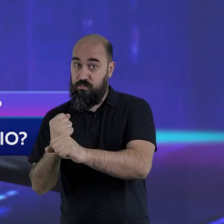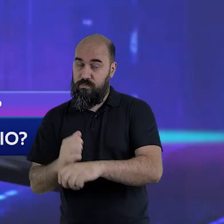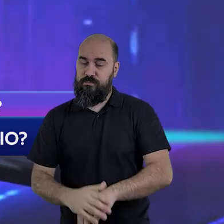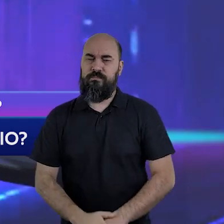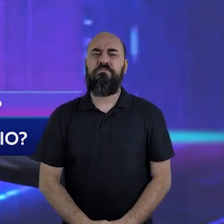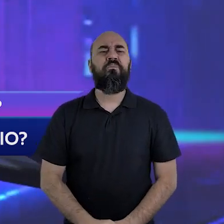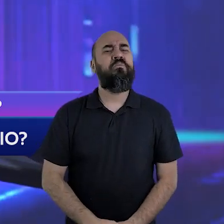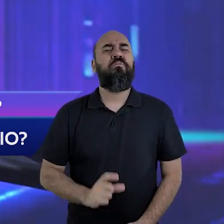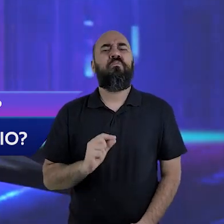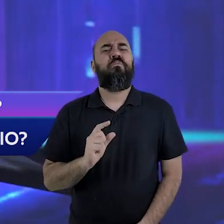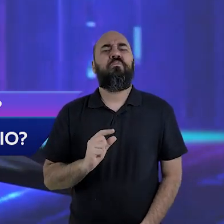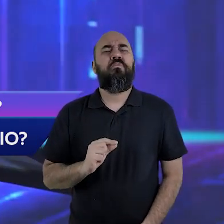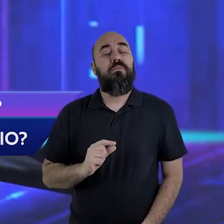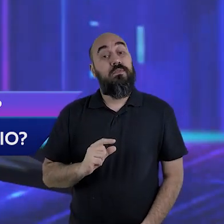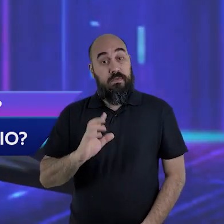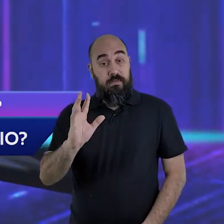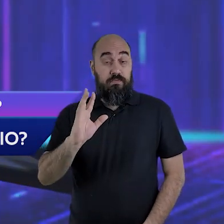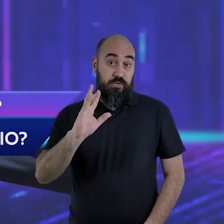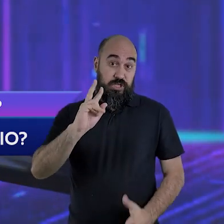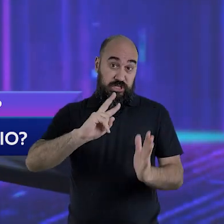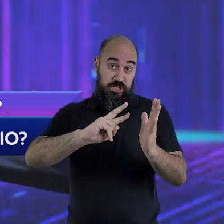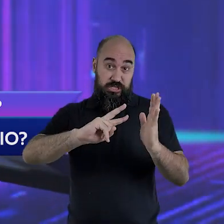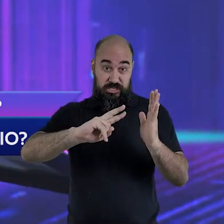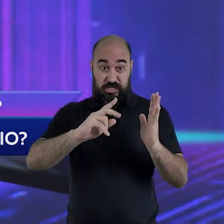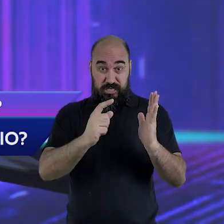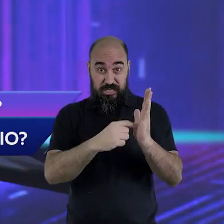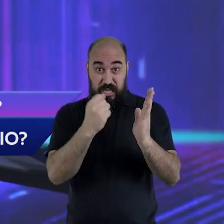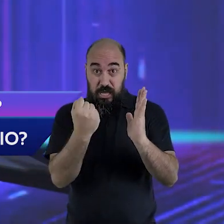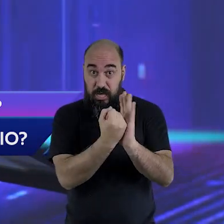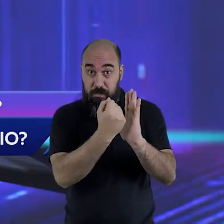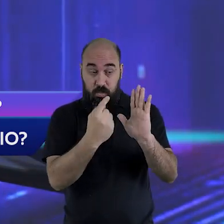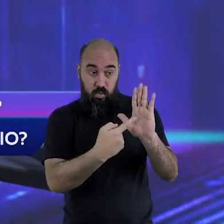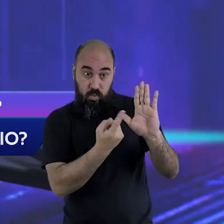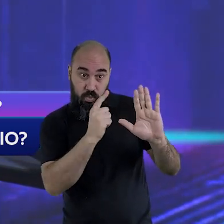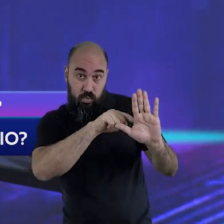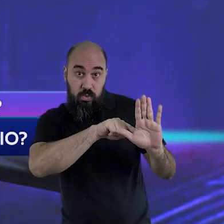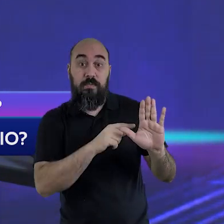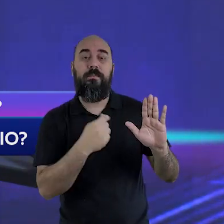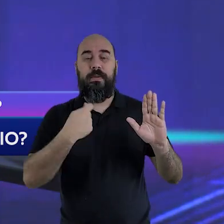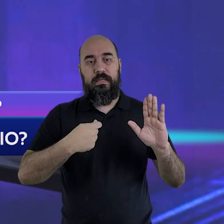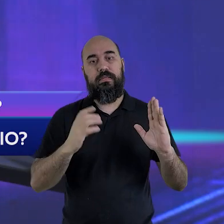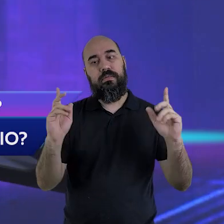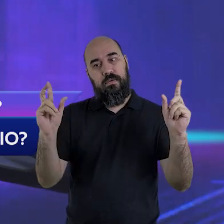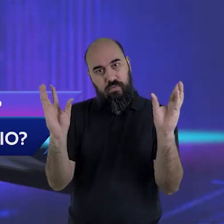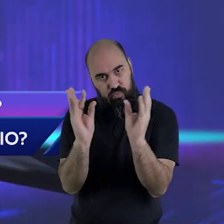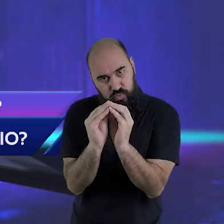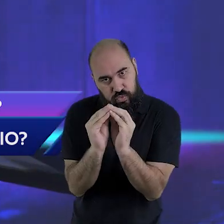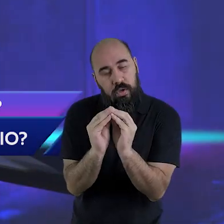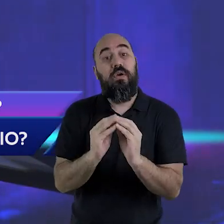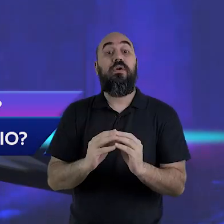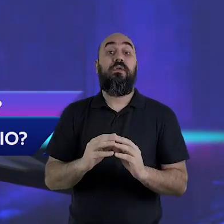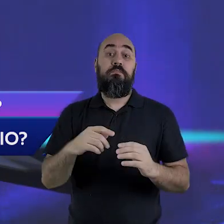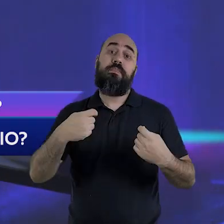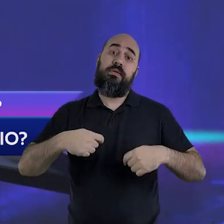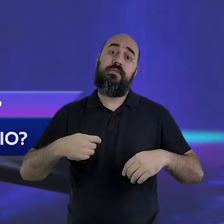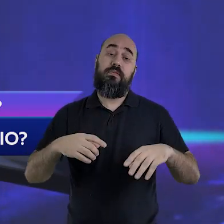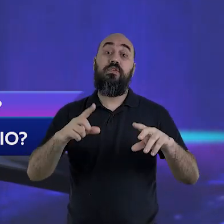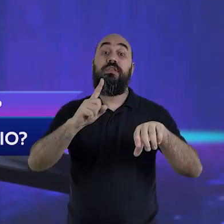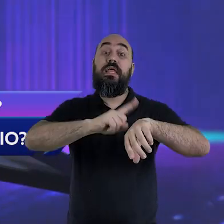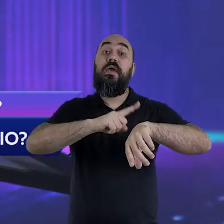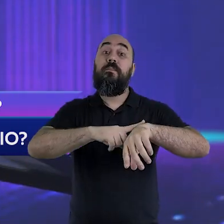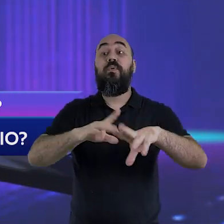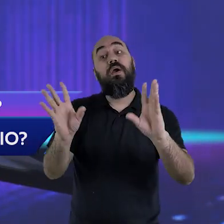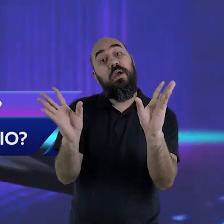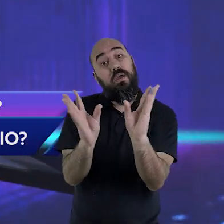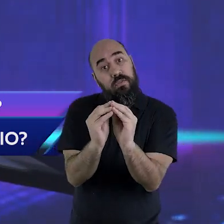dia-ano? Quando os símbolos na profecia estão resumidos, o tempo também será um tempo resumido. Em